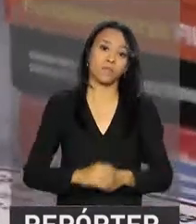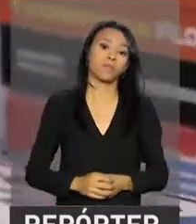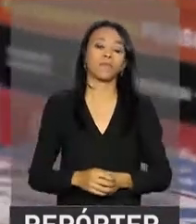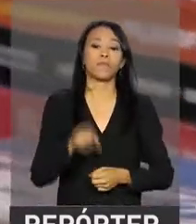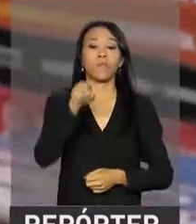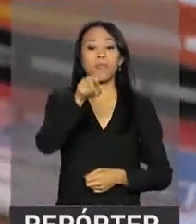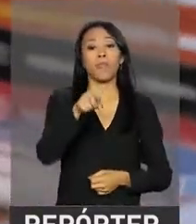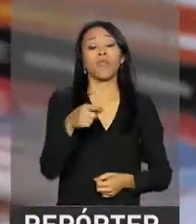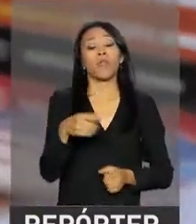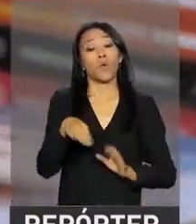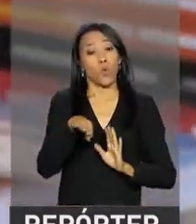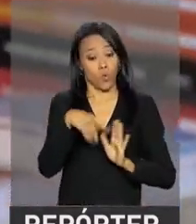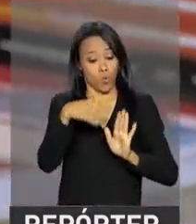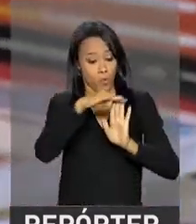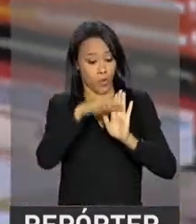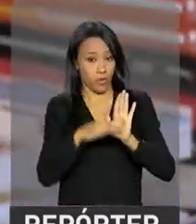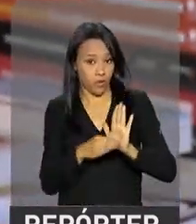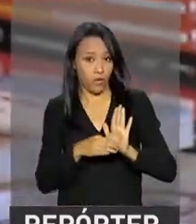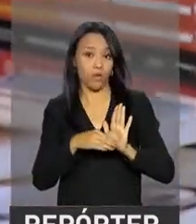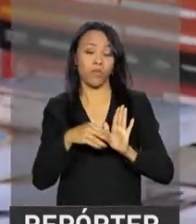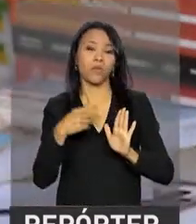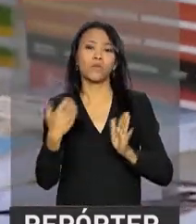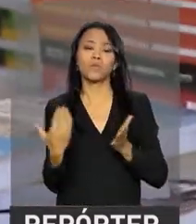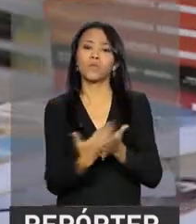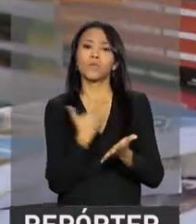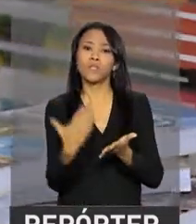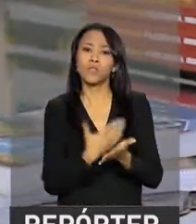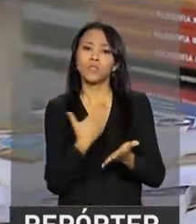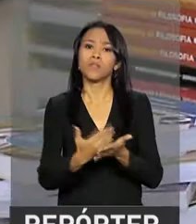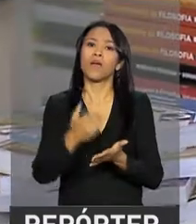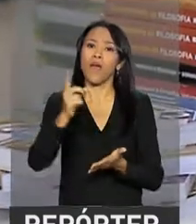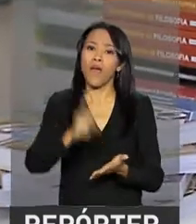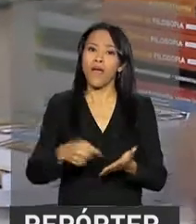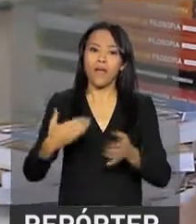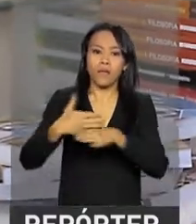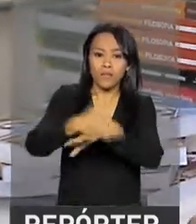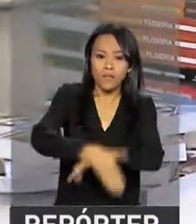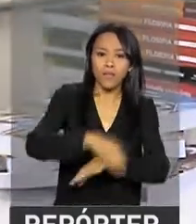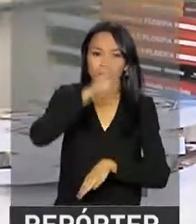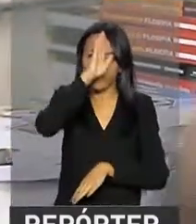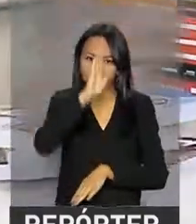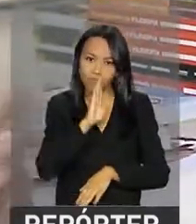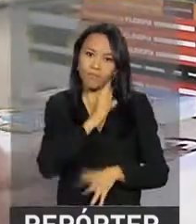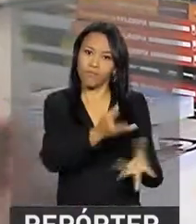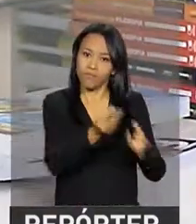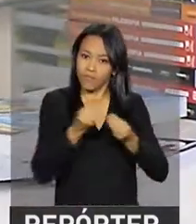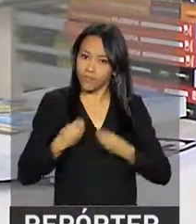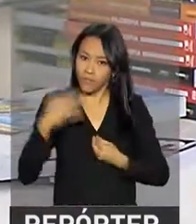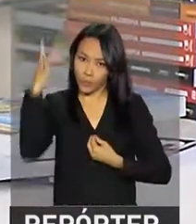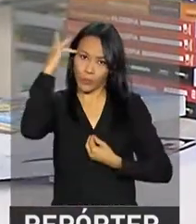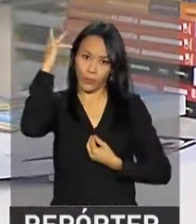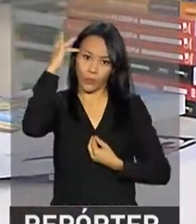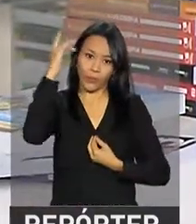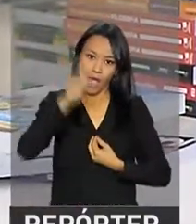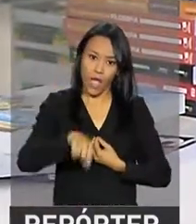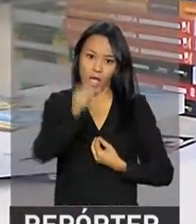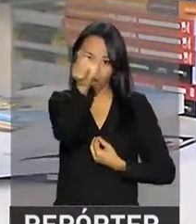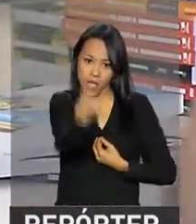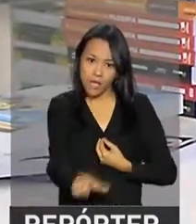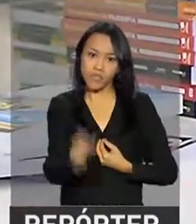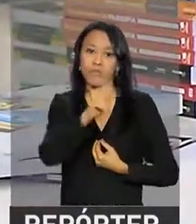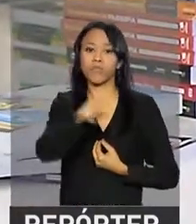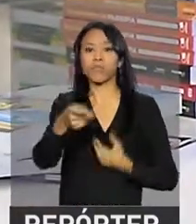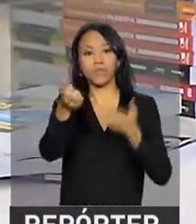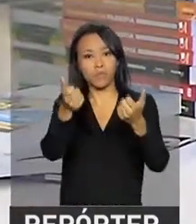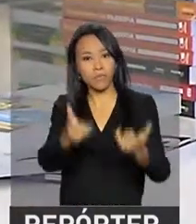O programa do livro didático é uma política pública que amplia o acesso dos alunos a materiais didáticos de qualidade. É o que explica esse professor, que